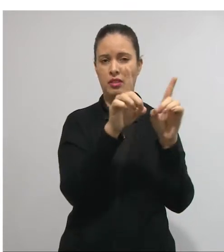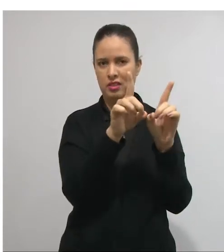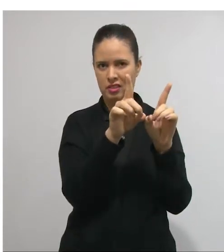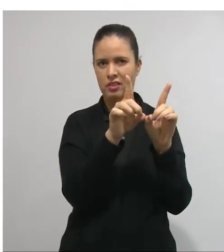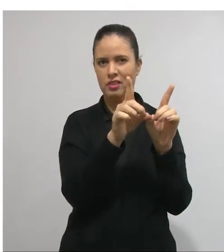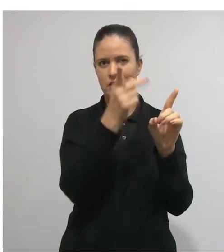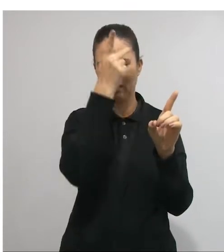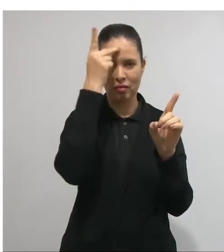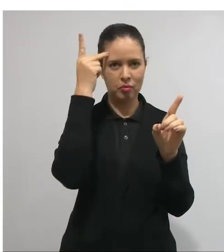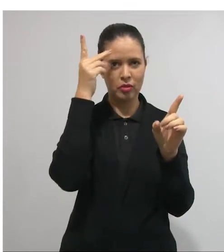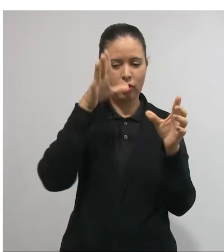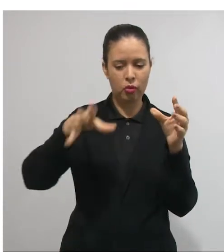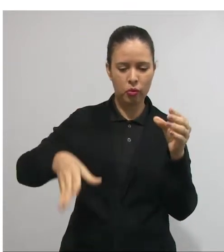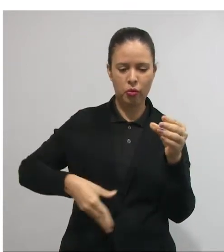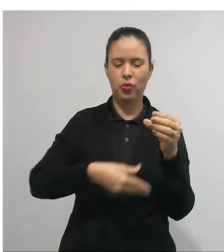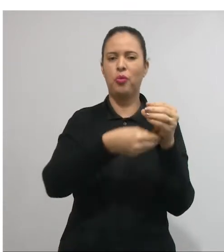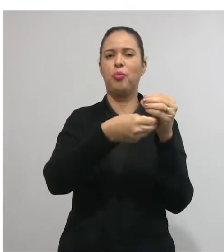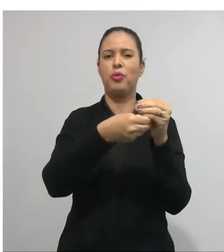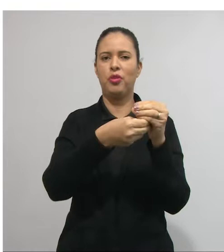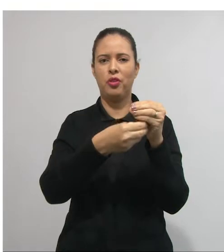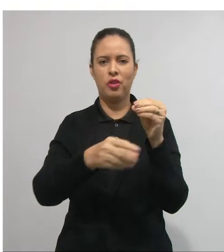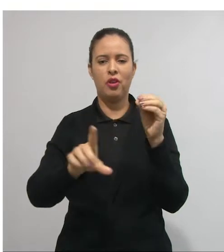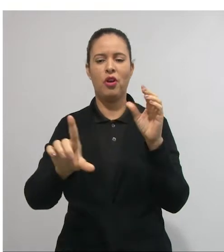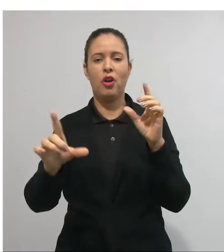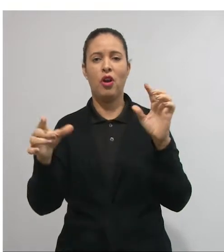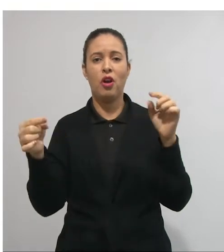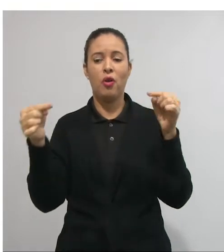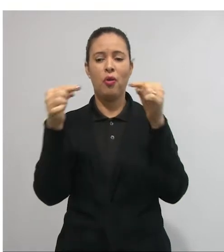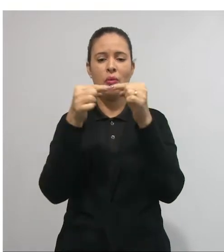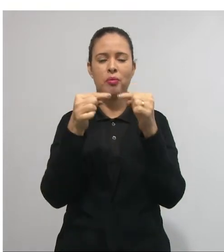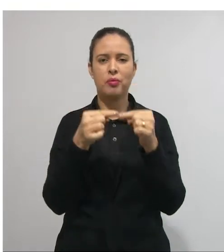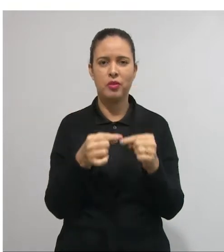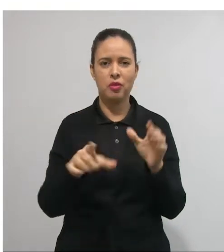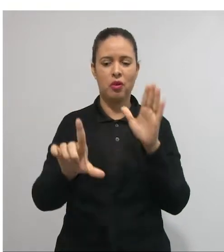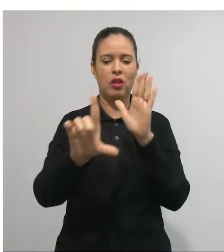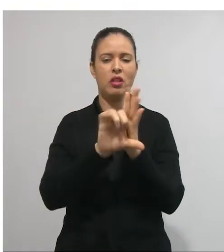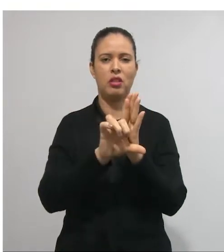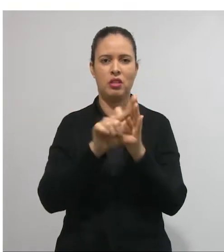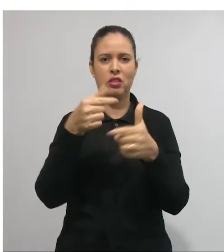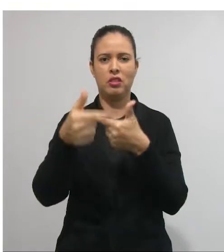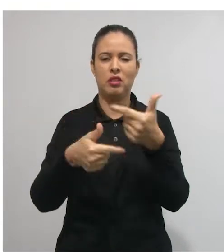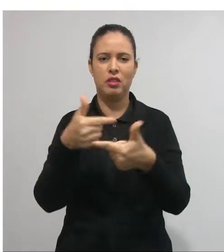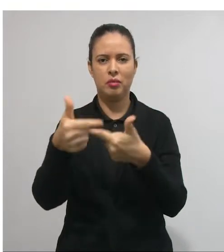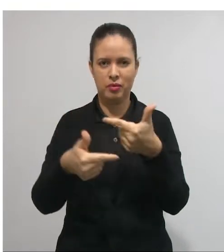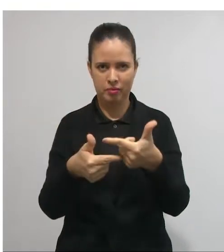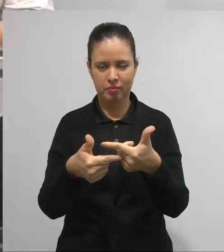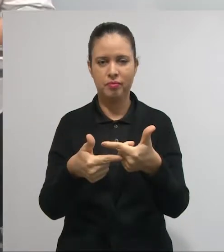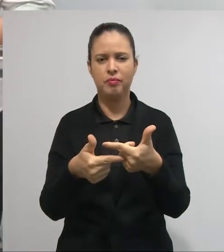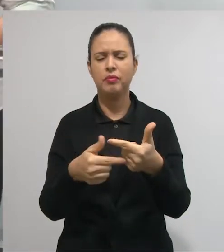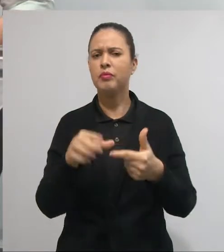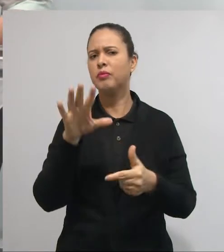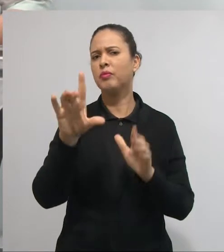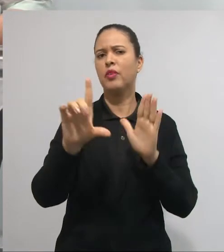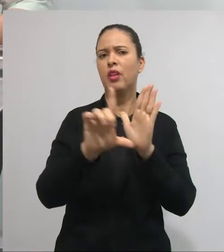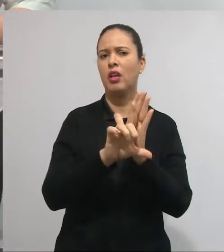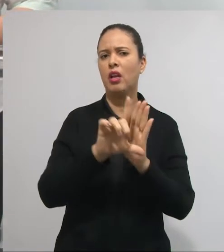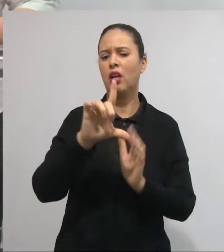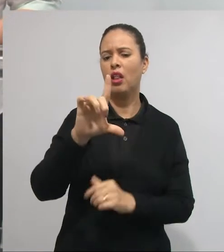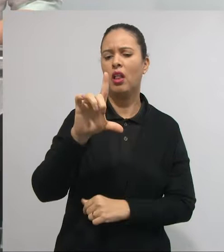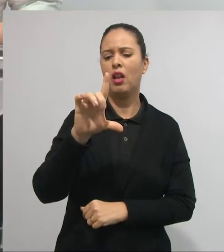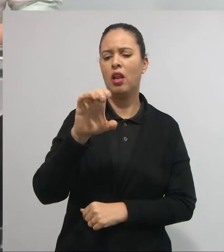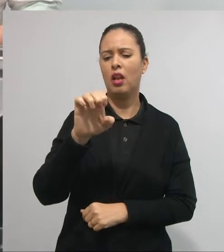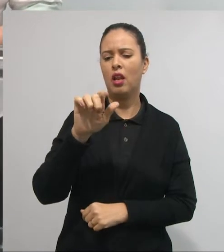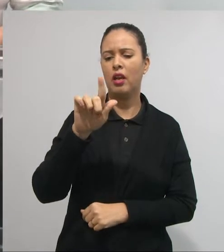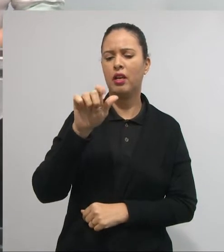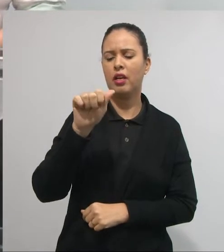essa função legal alinhada com as leis trabalhistas. Quando a gente fala legal, quer dizer assim,